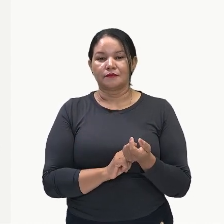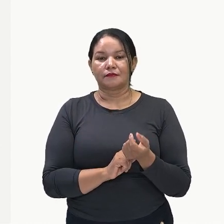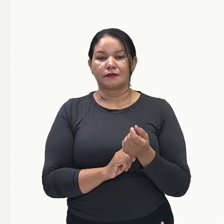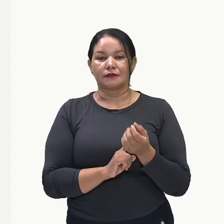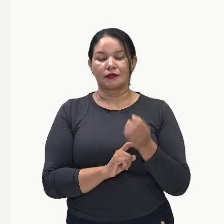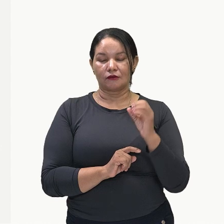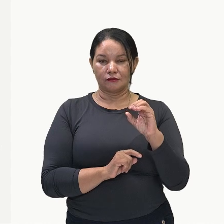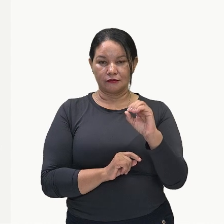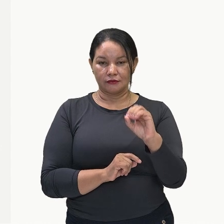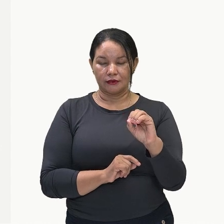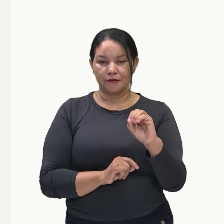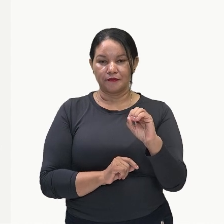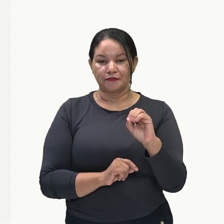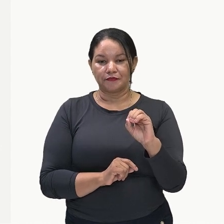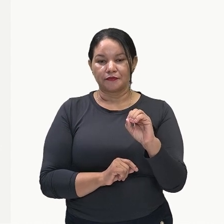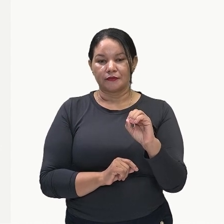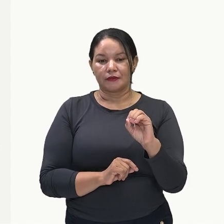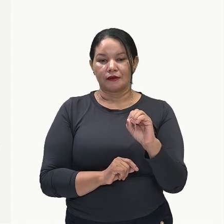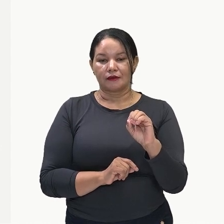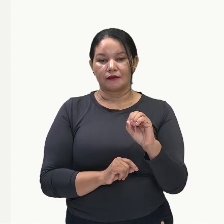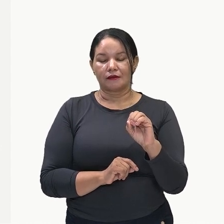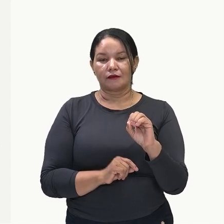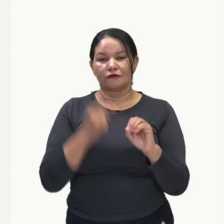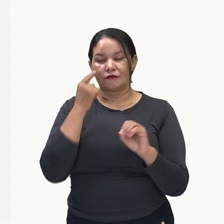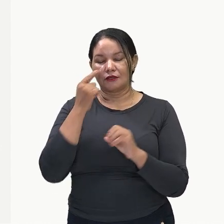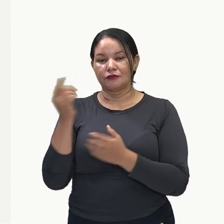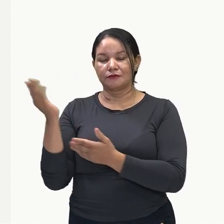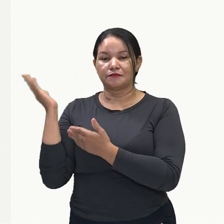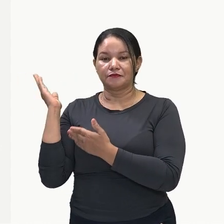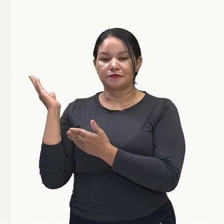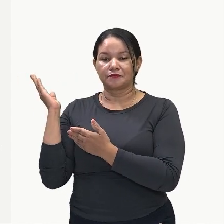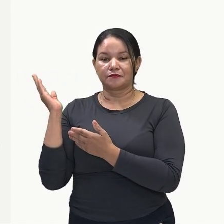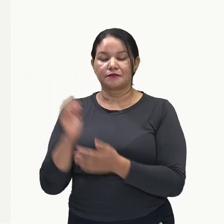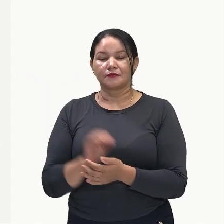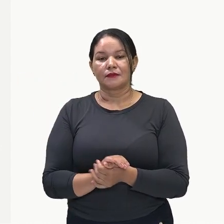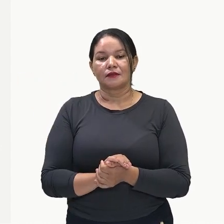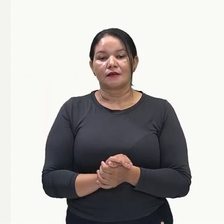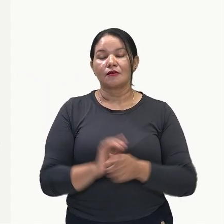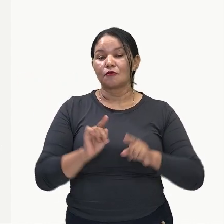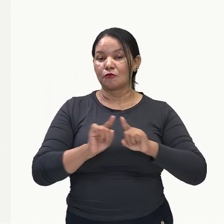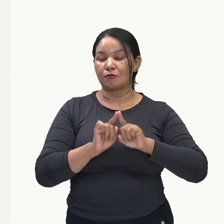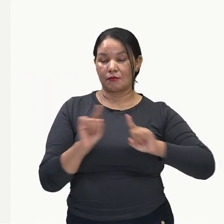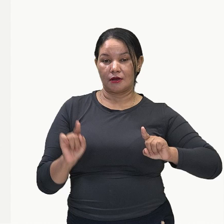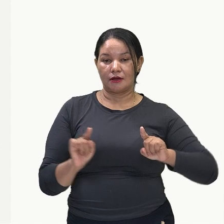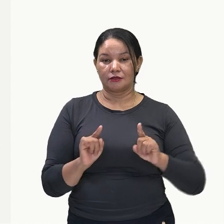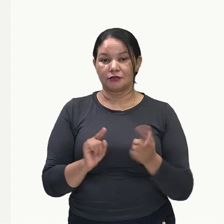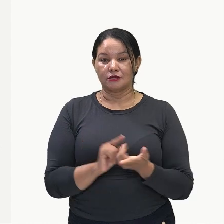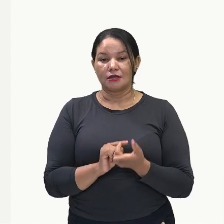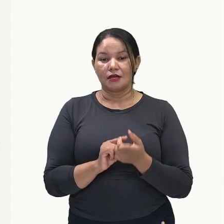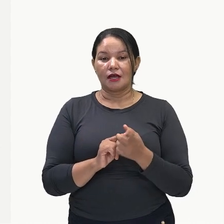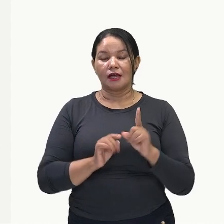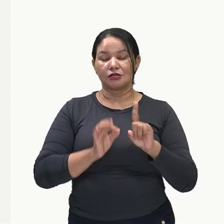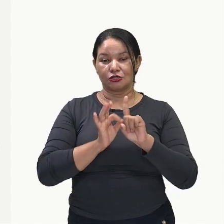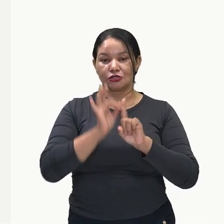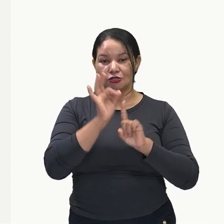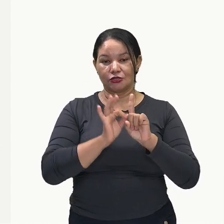0, aqui. Então, as temperaturas na escala Kelvin são